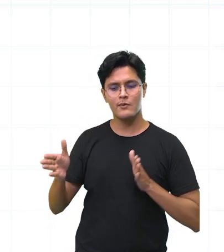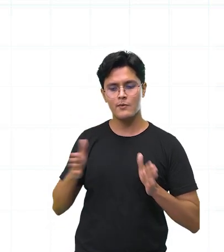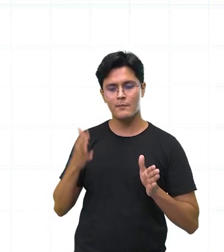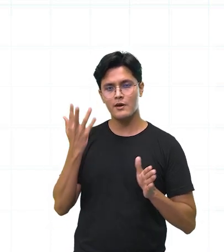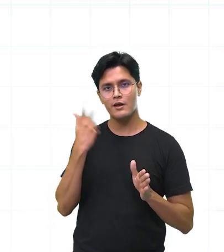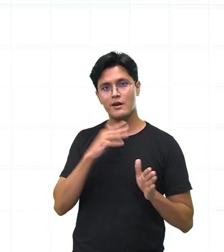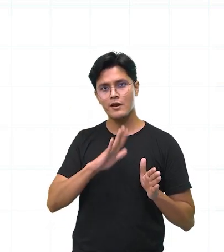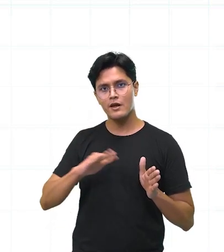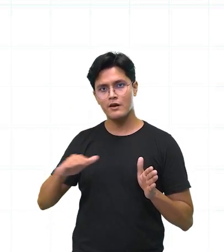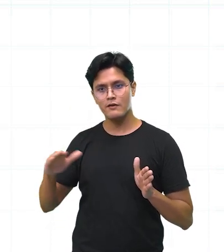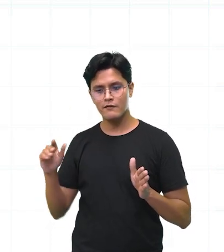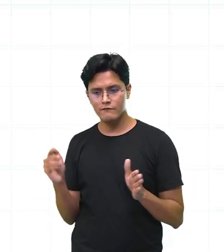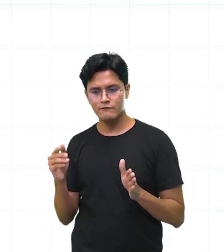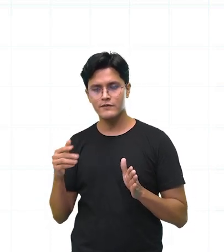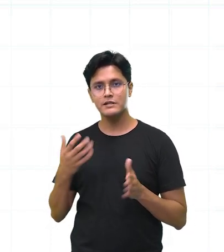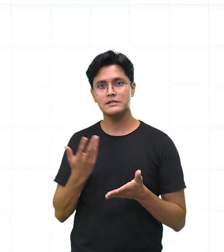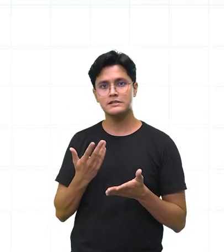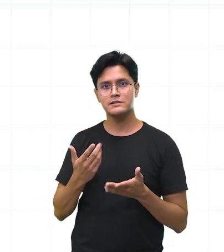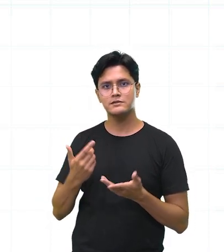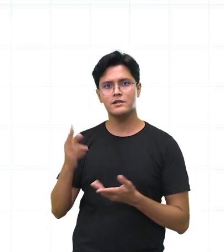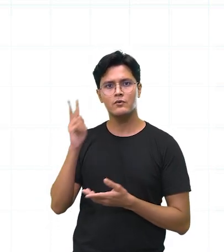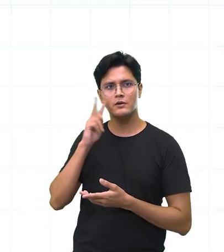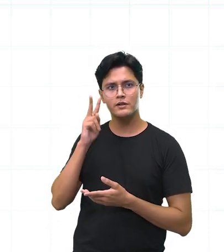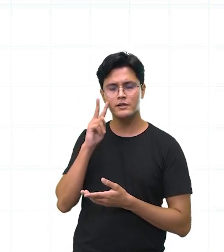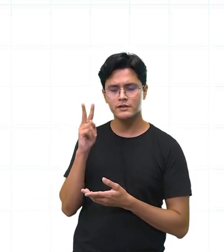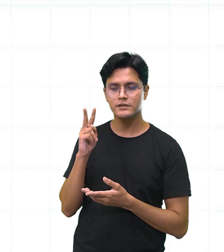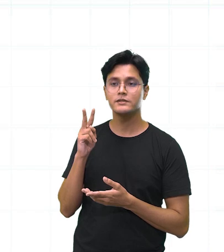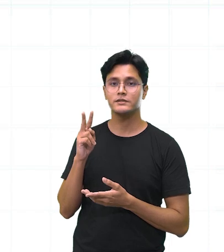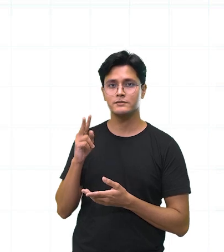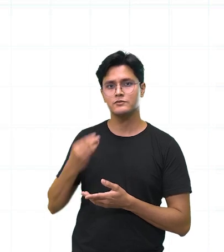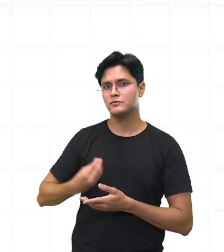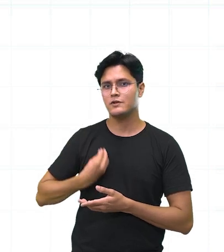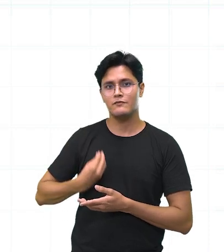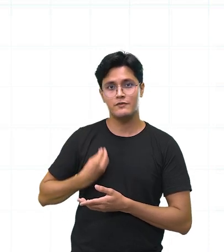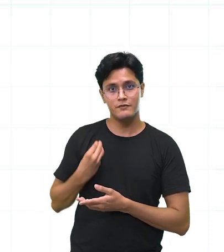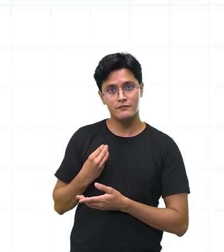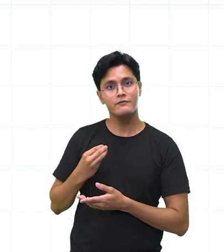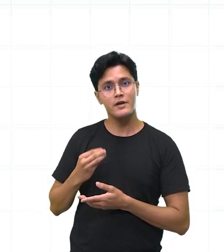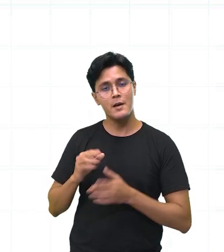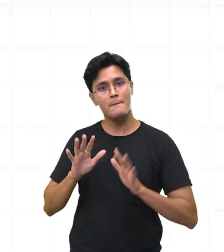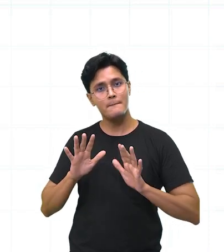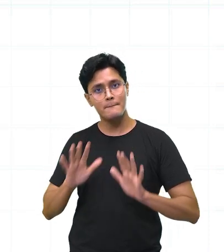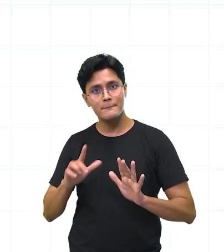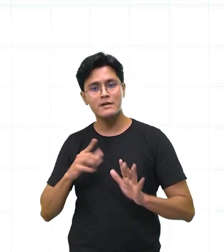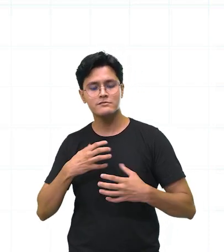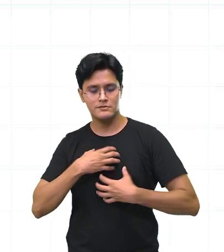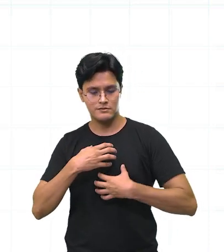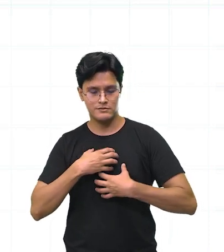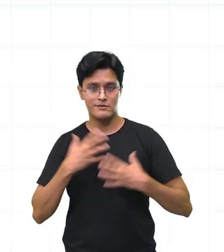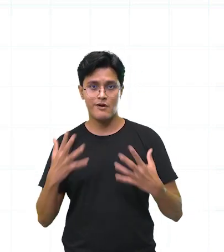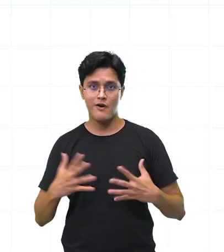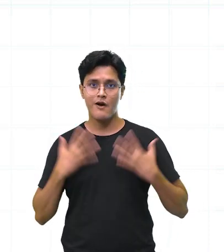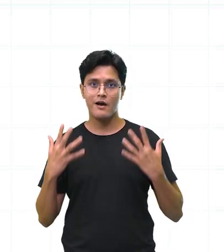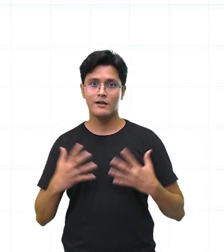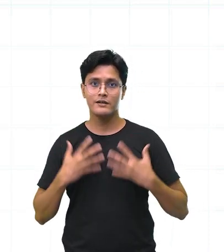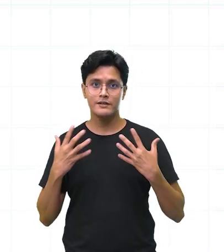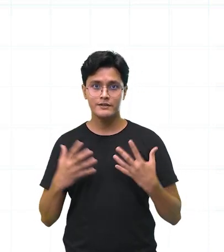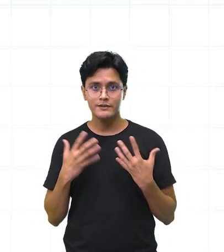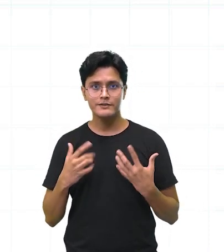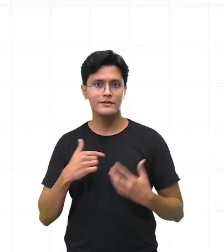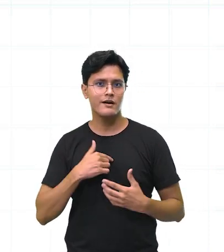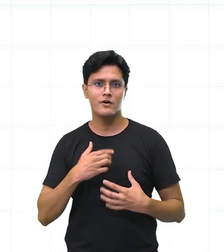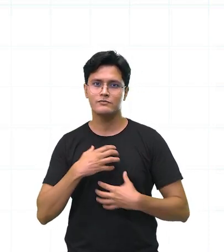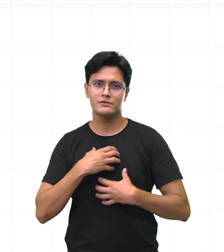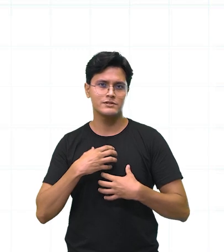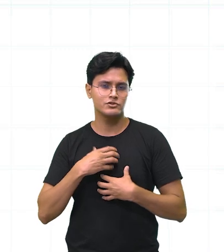não tive vem numa onda de alegria que não foi de ninguém. Olha só esse trecho.